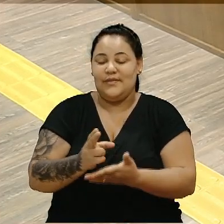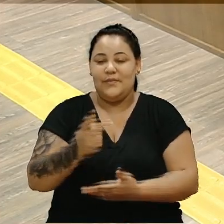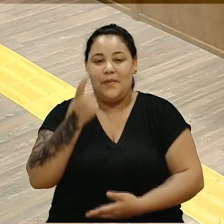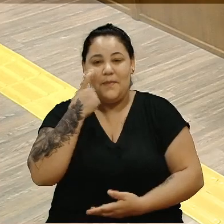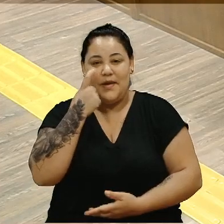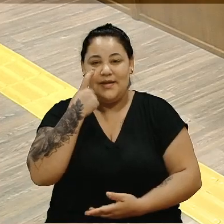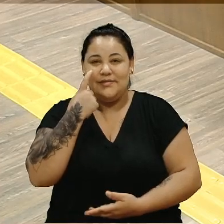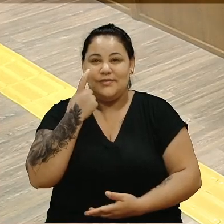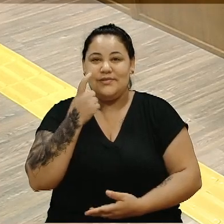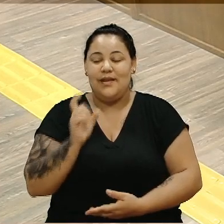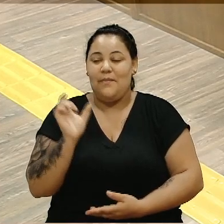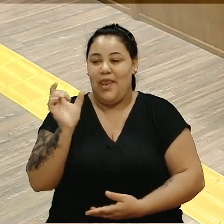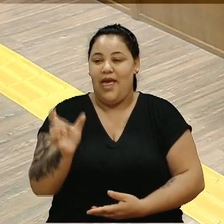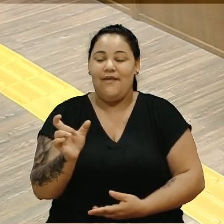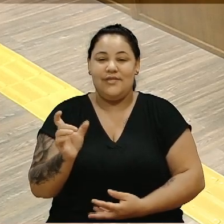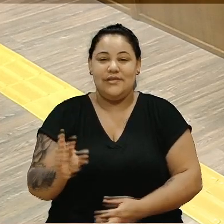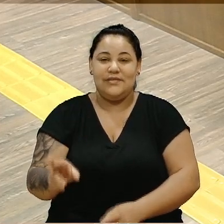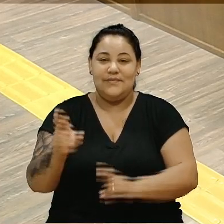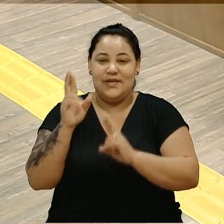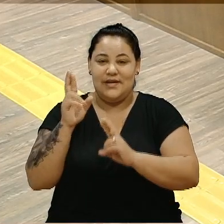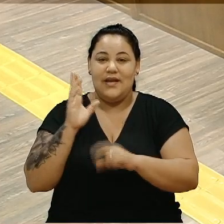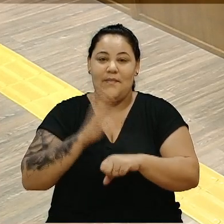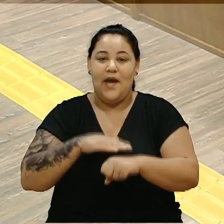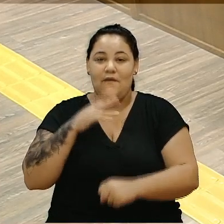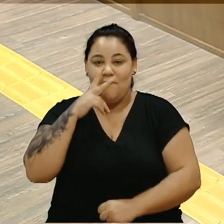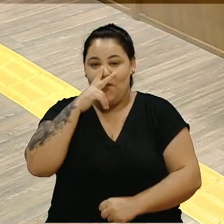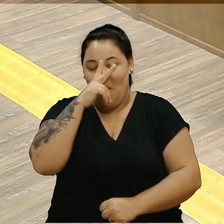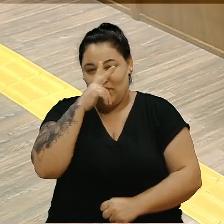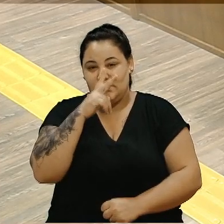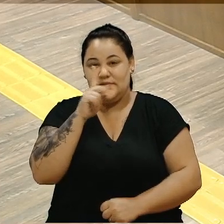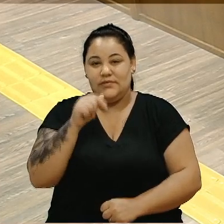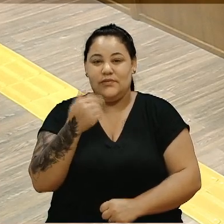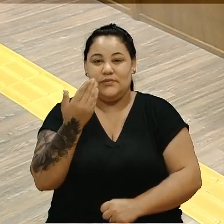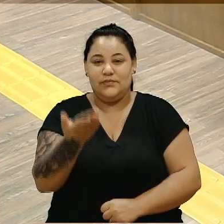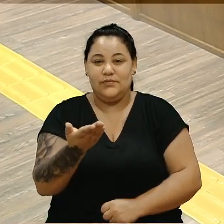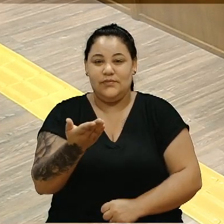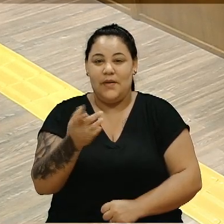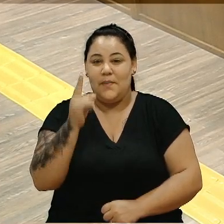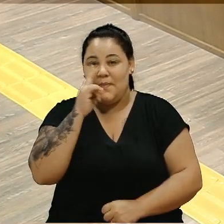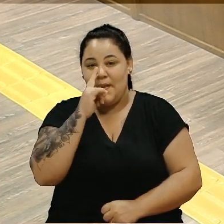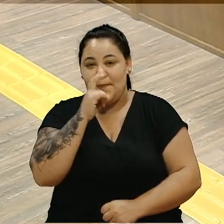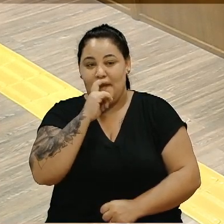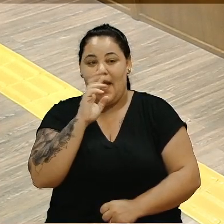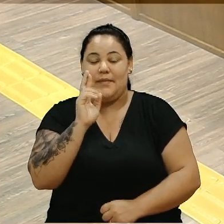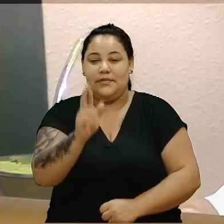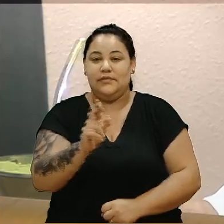palavra esperança e fortaleza, que é o que tu e essas mães e pais representam. Com a anuência